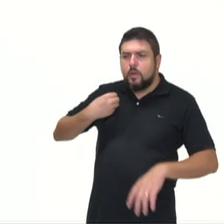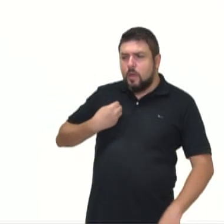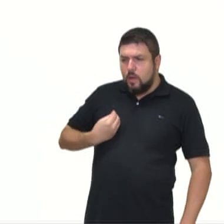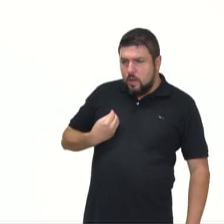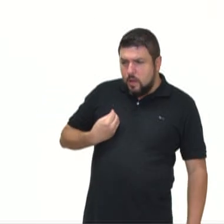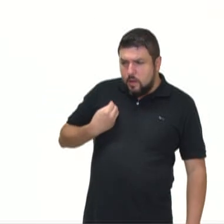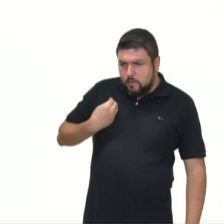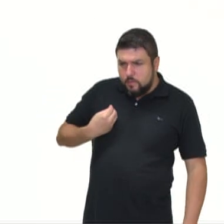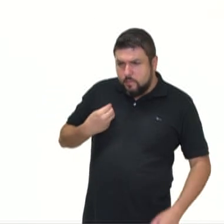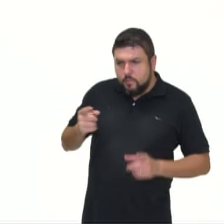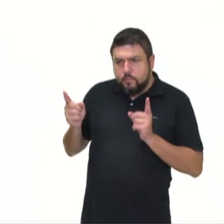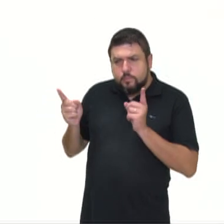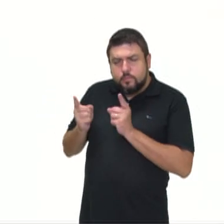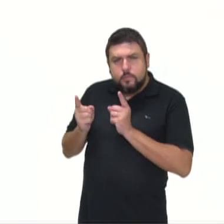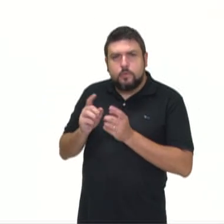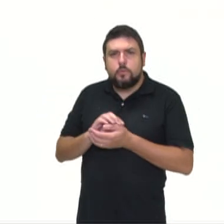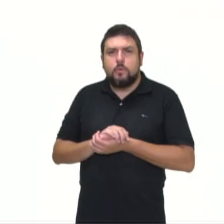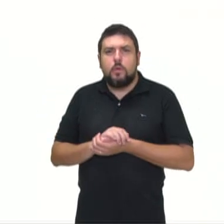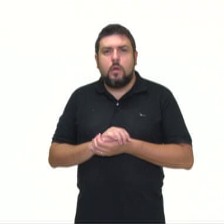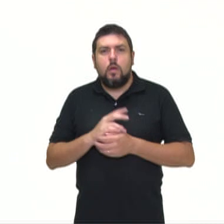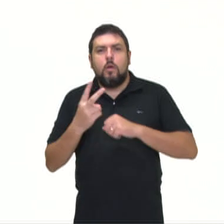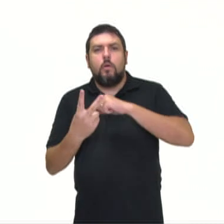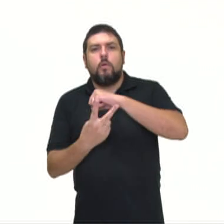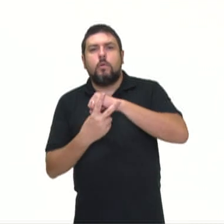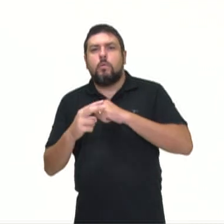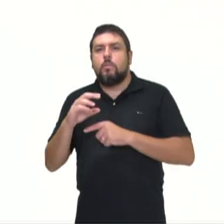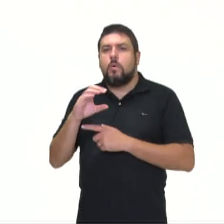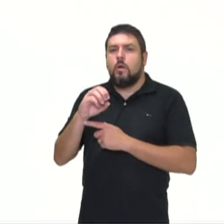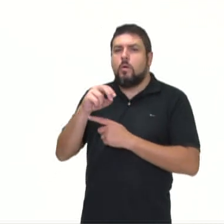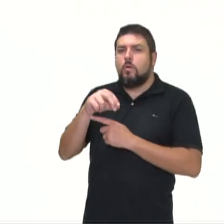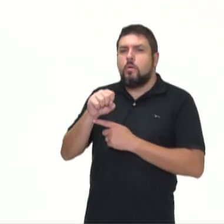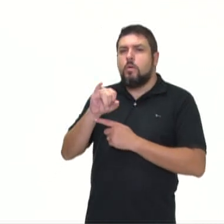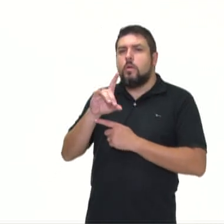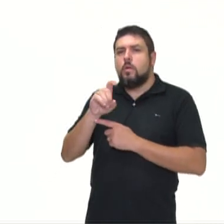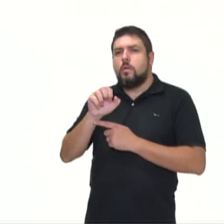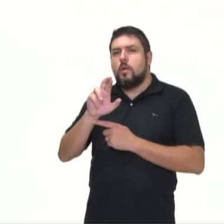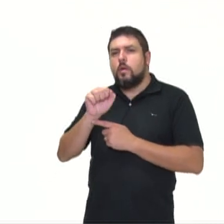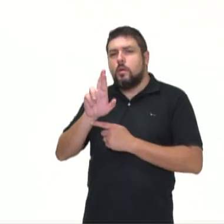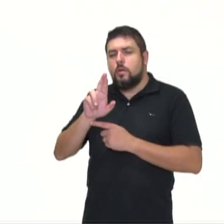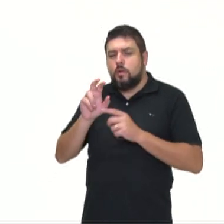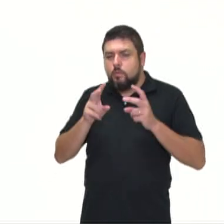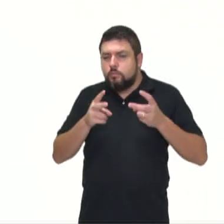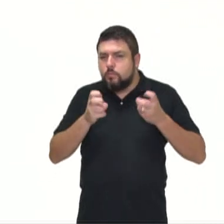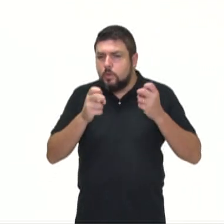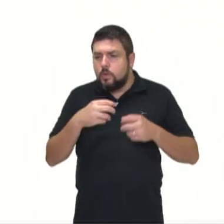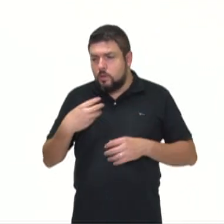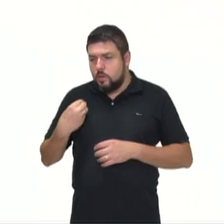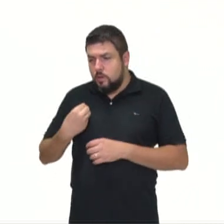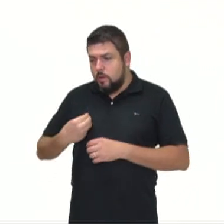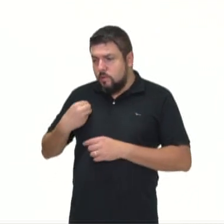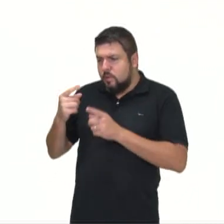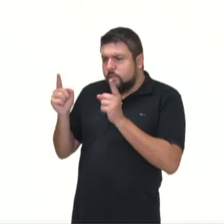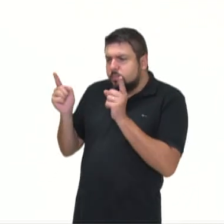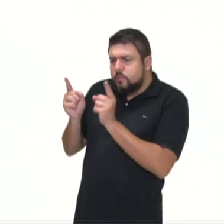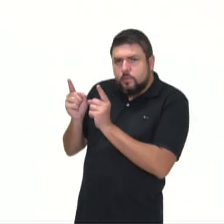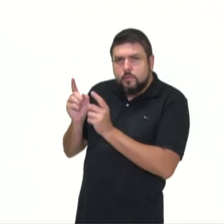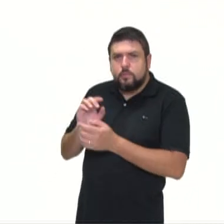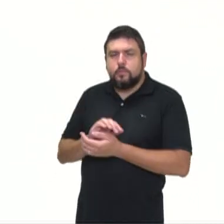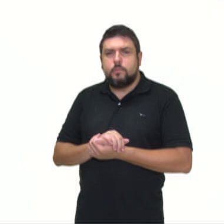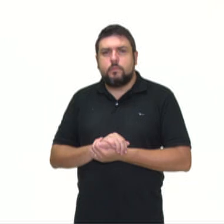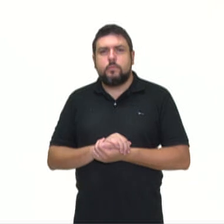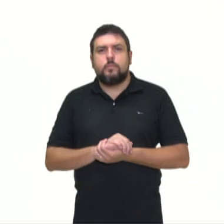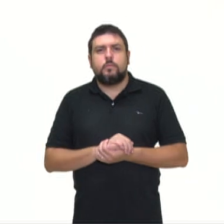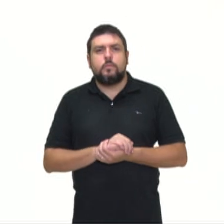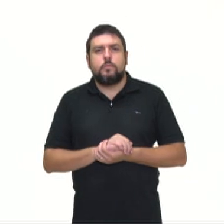verbo considerar e a característica, o predicativo pequena. Letra D é outra resposta. Ele voltou